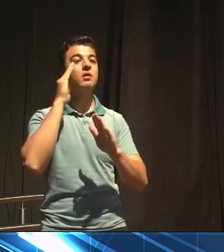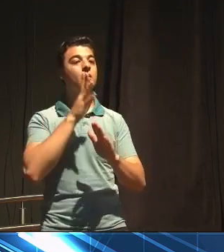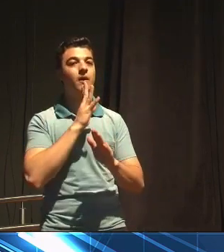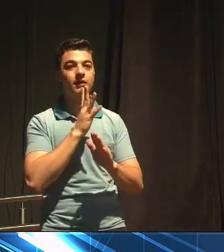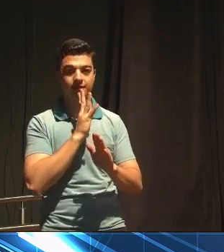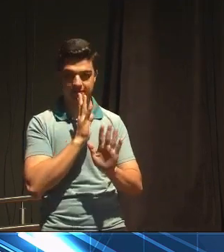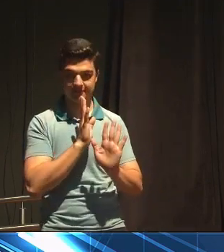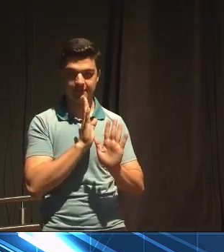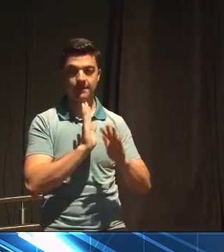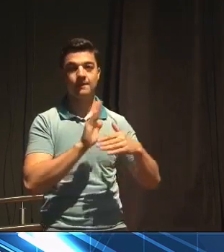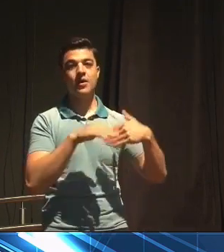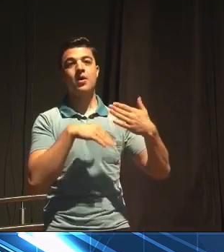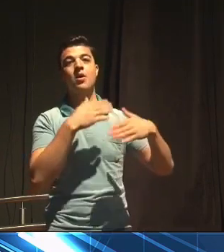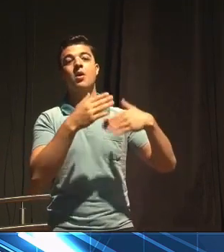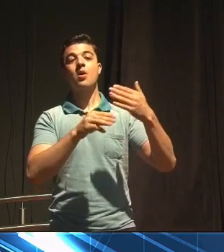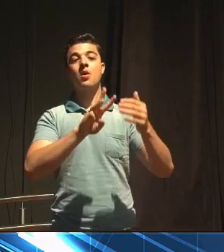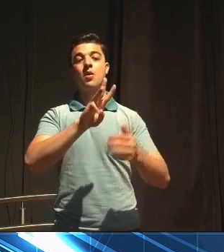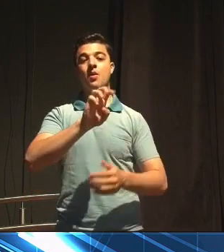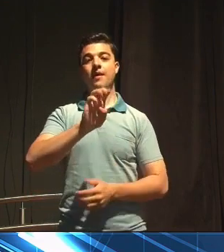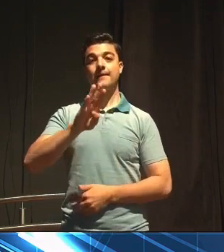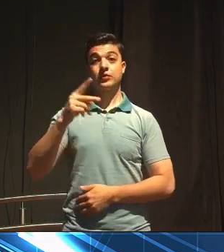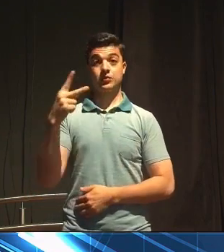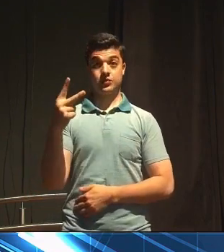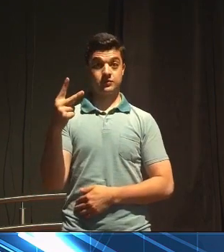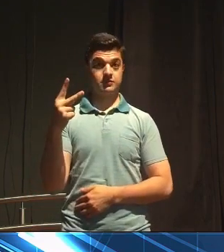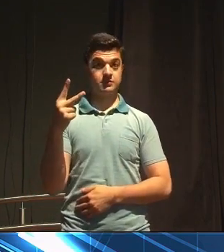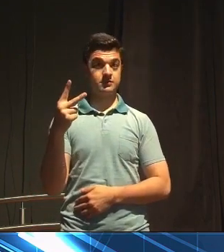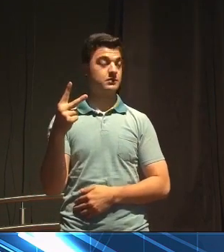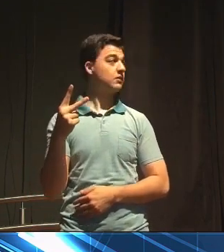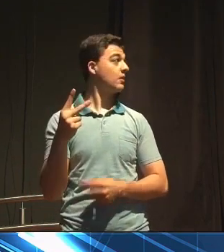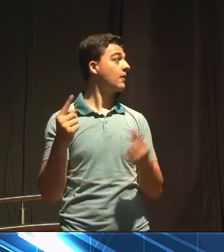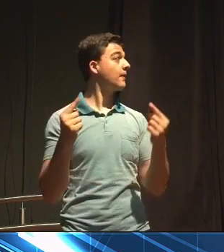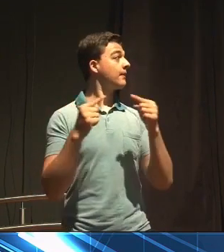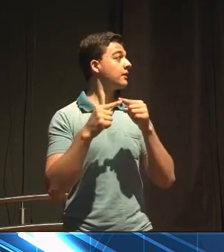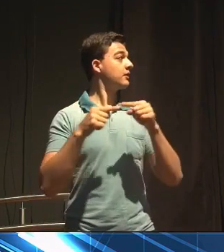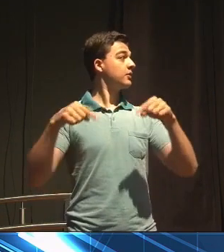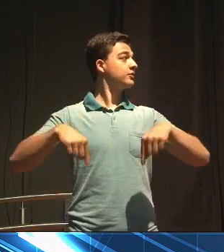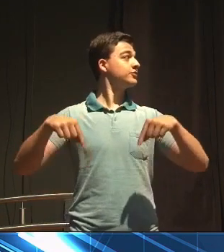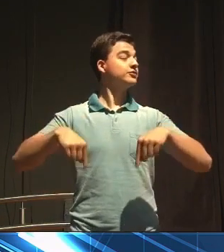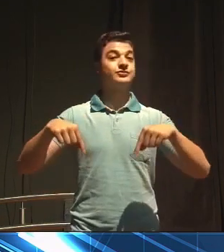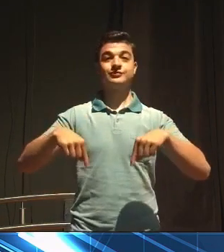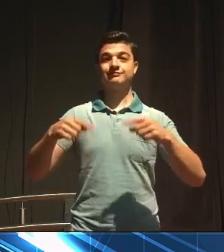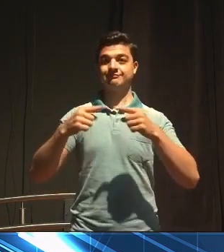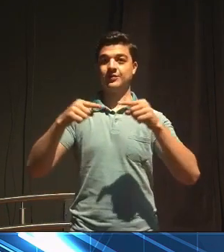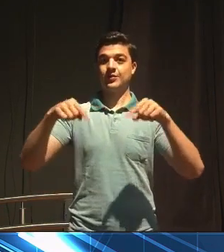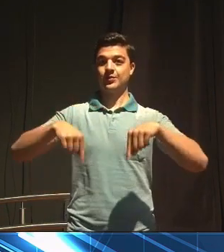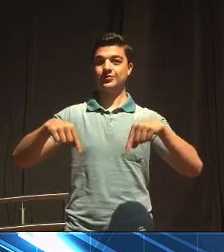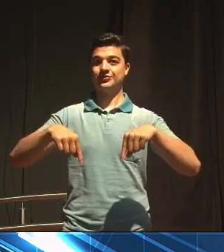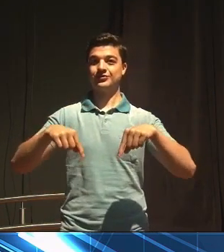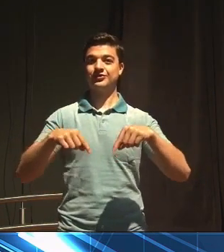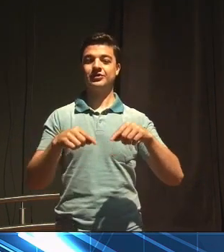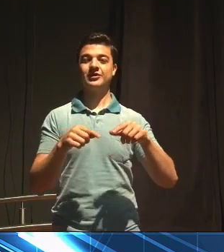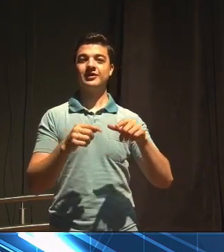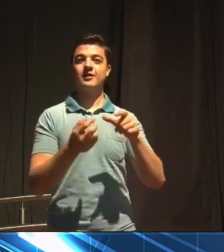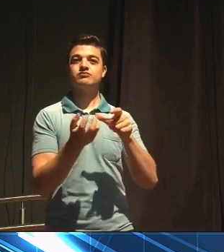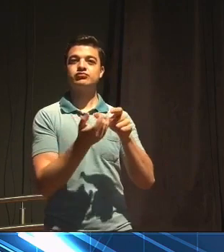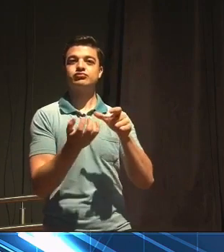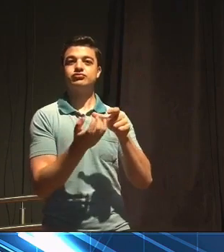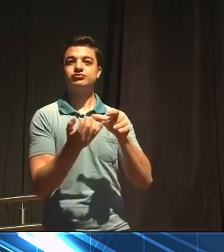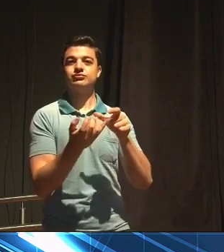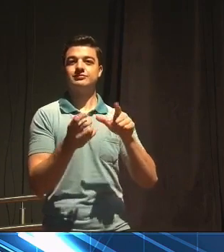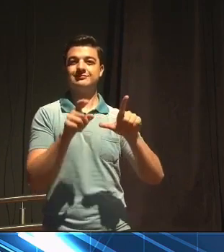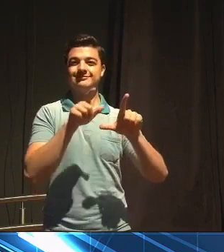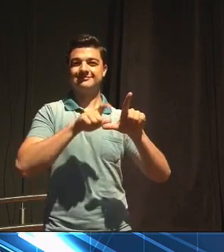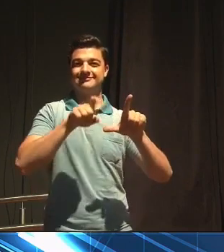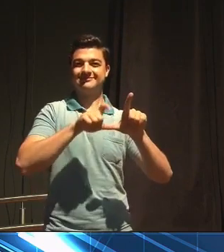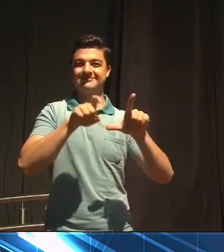de Web 2, que a gente está começando a descobrir que o digital pode transformar a nossa vida, a gente pode utilizar para